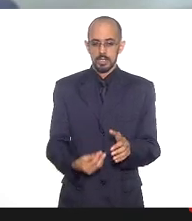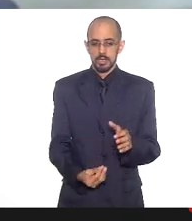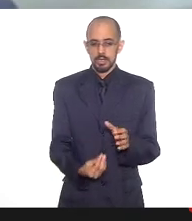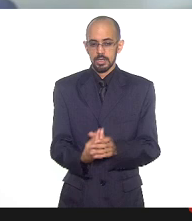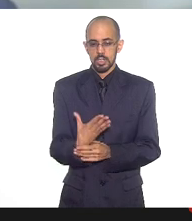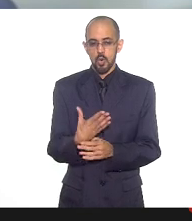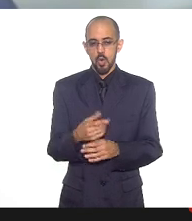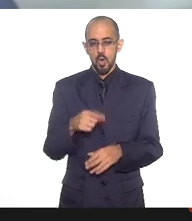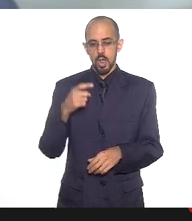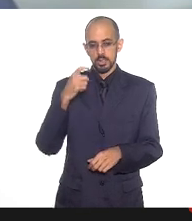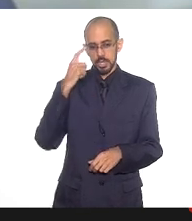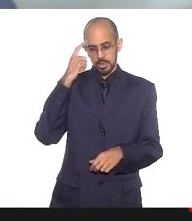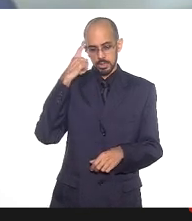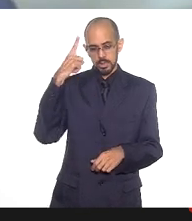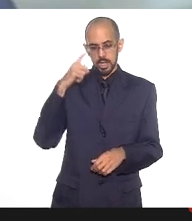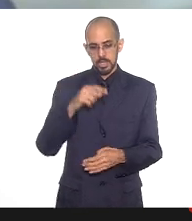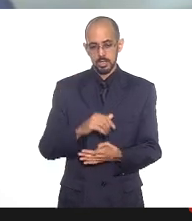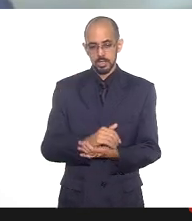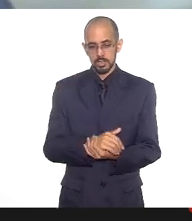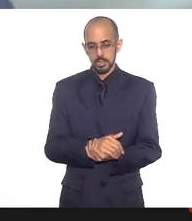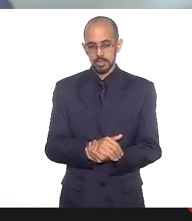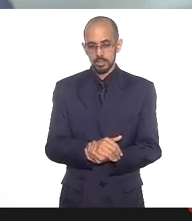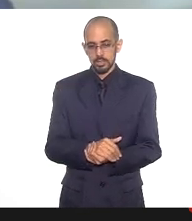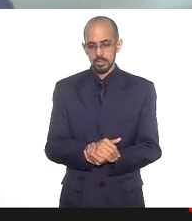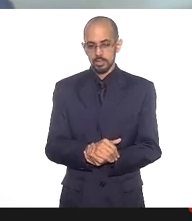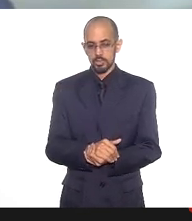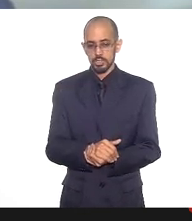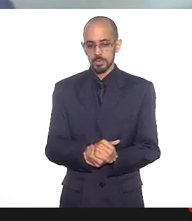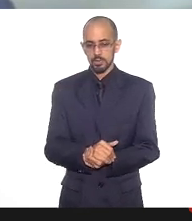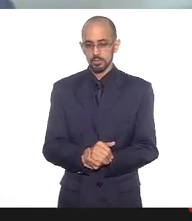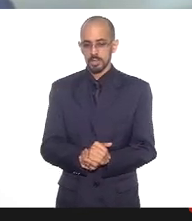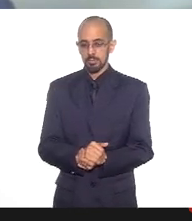está na resolução 12